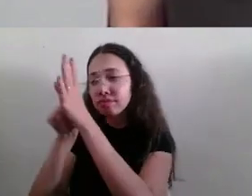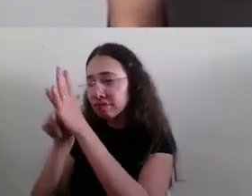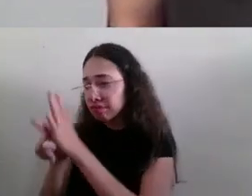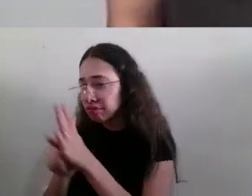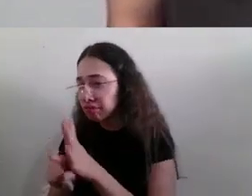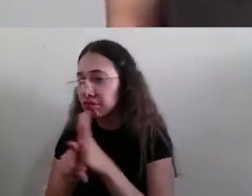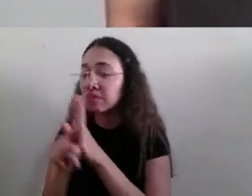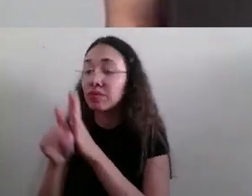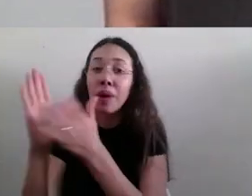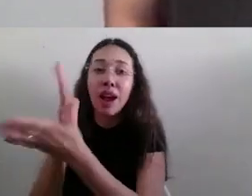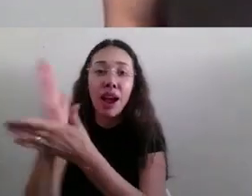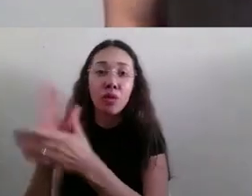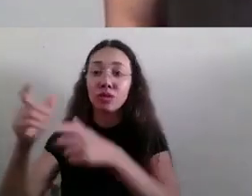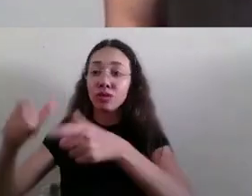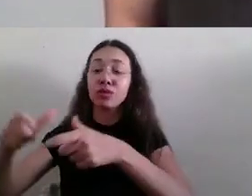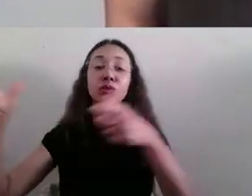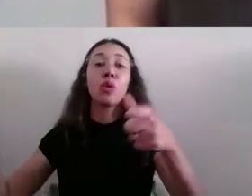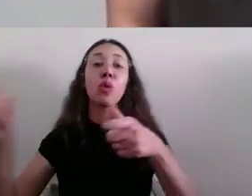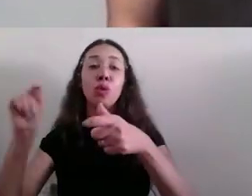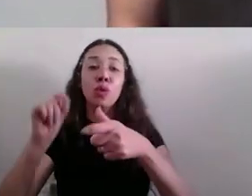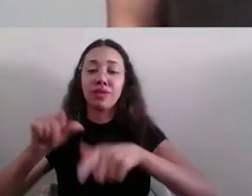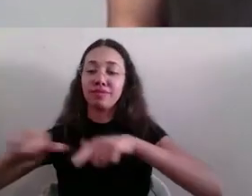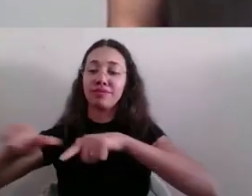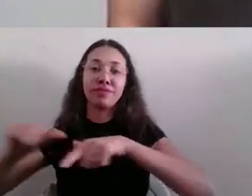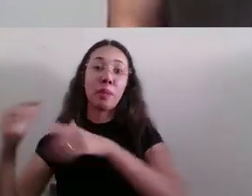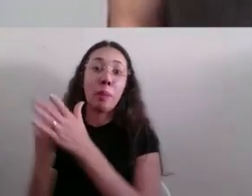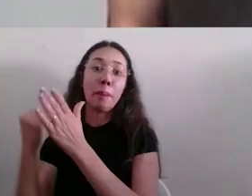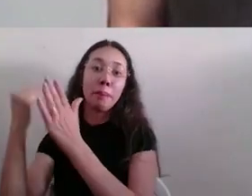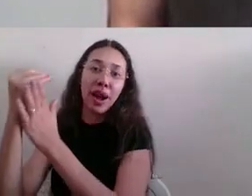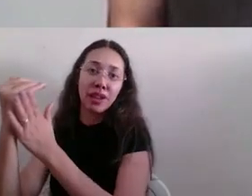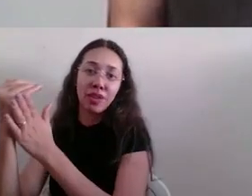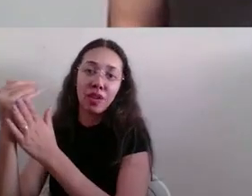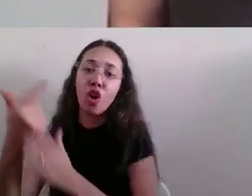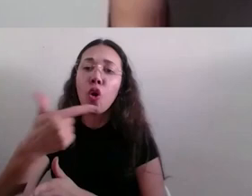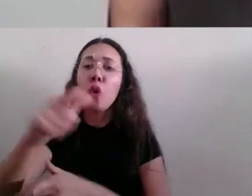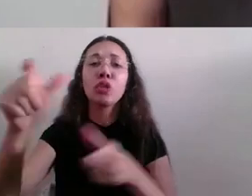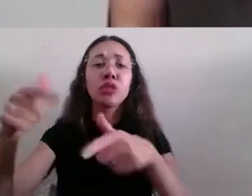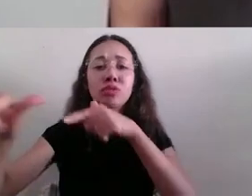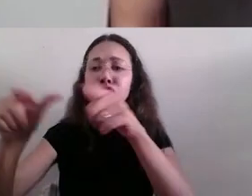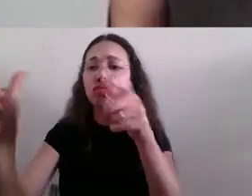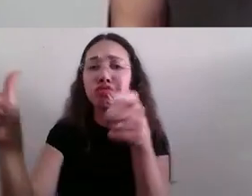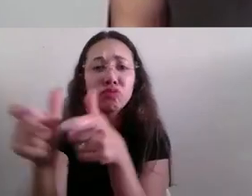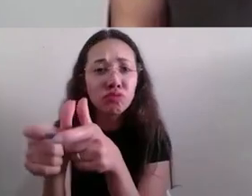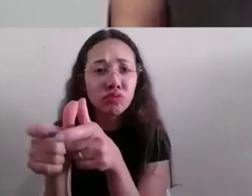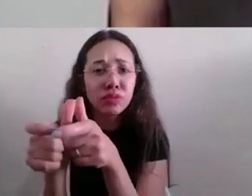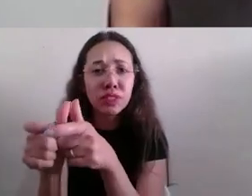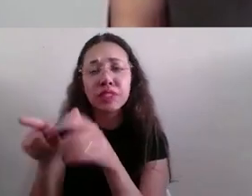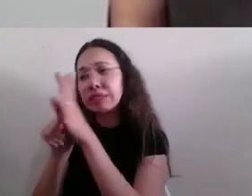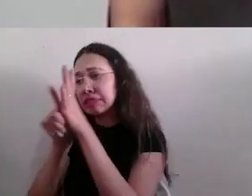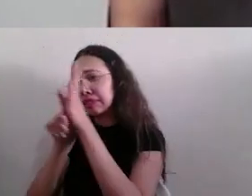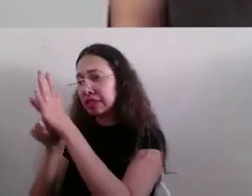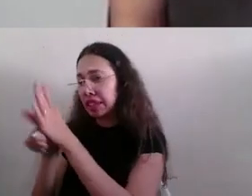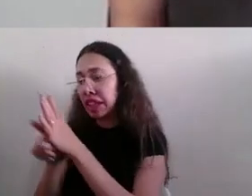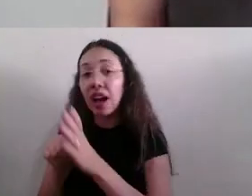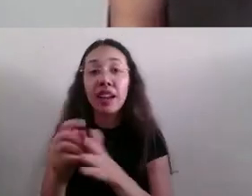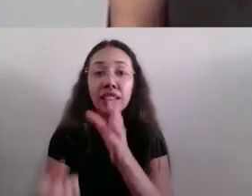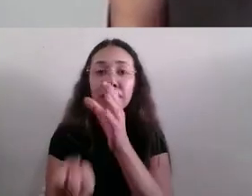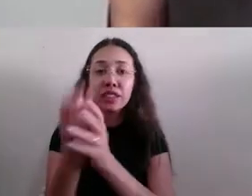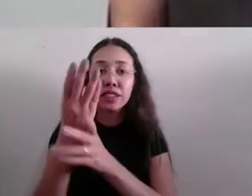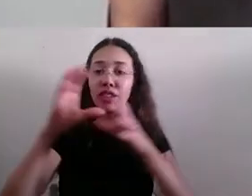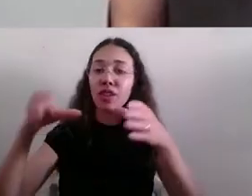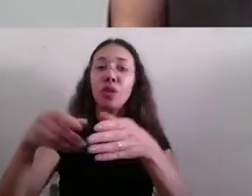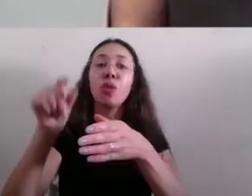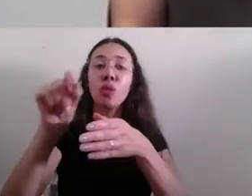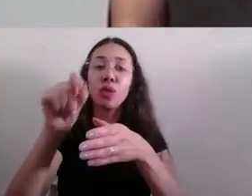turmas, tinham um volume de trabalho muito mais elevado que outras. Então, eles criaram essas turmas 4.0 com a finalidade de